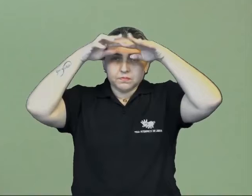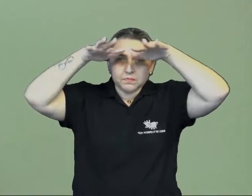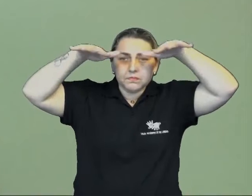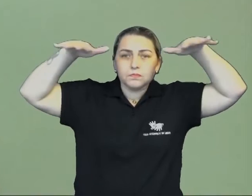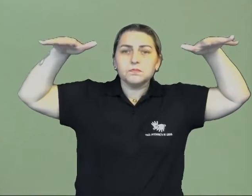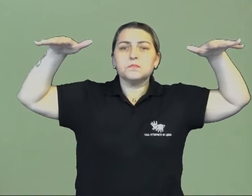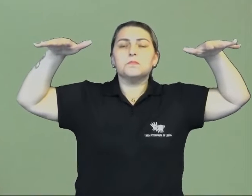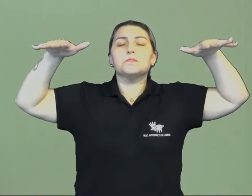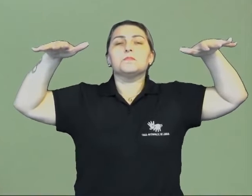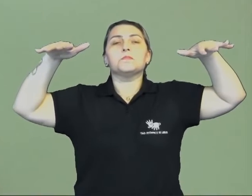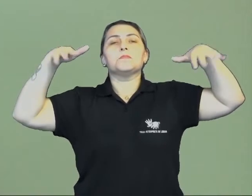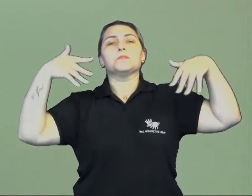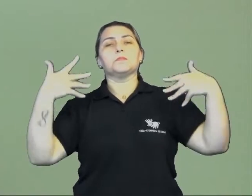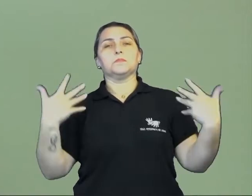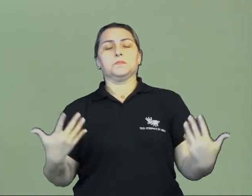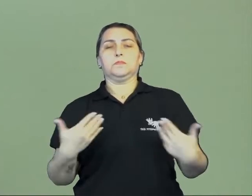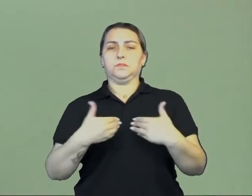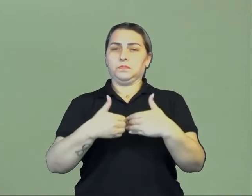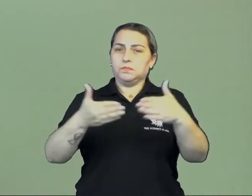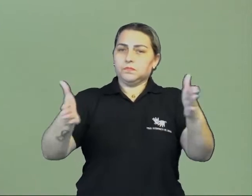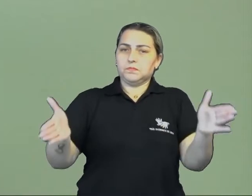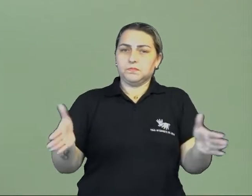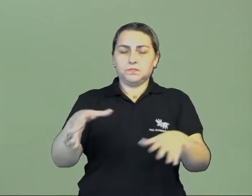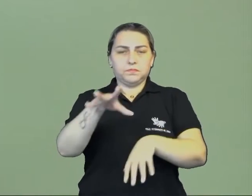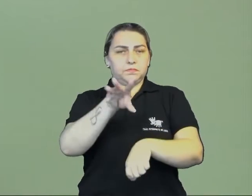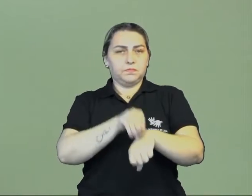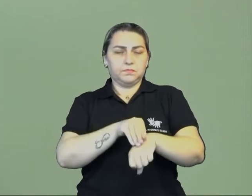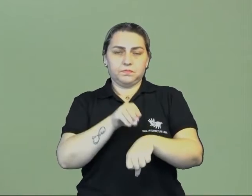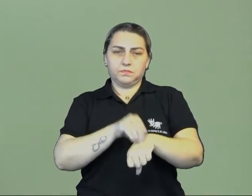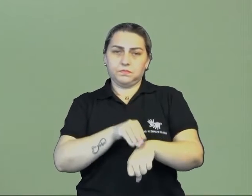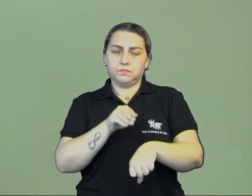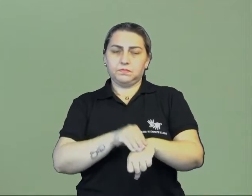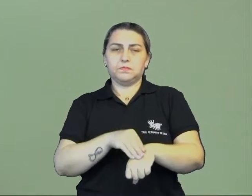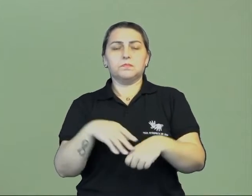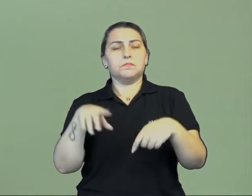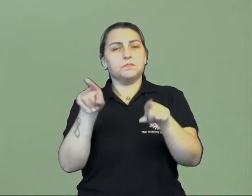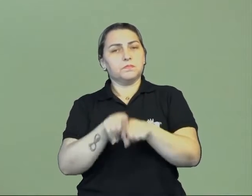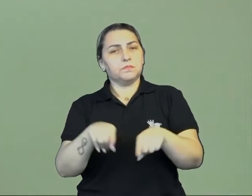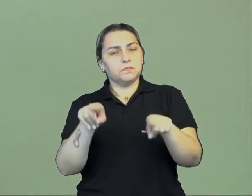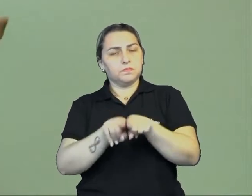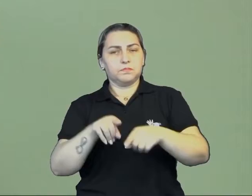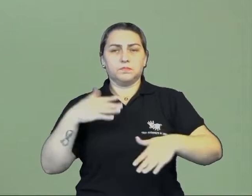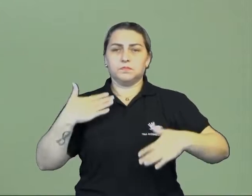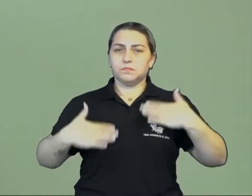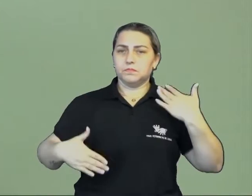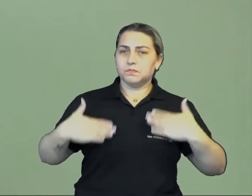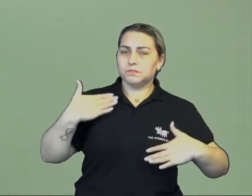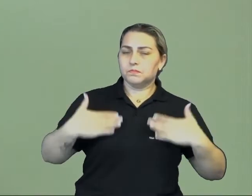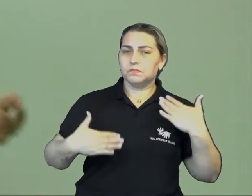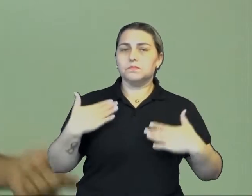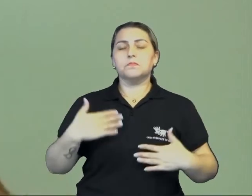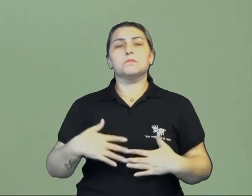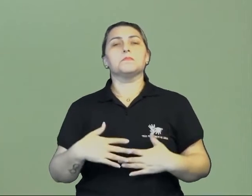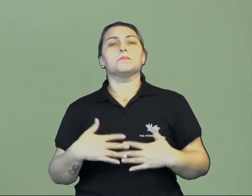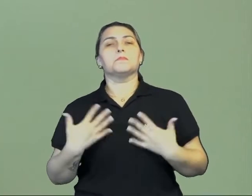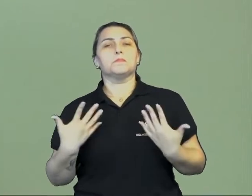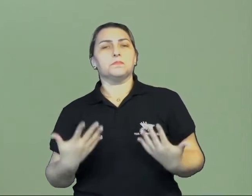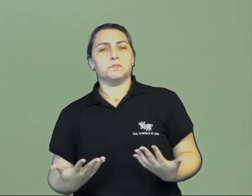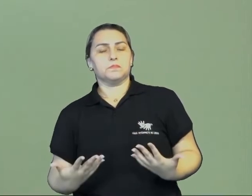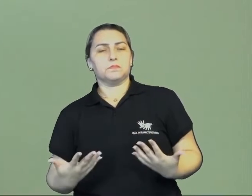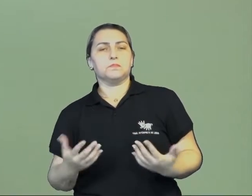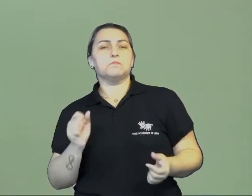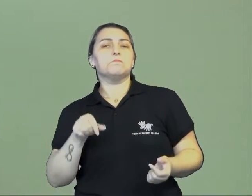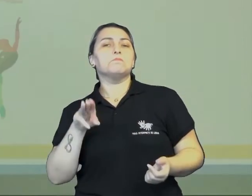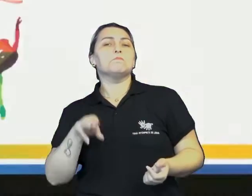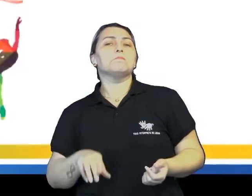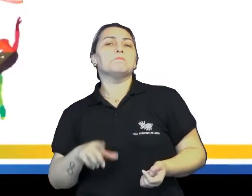gente renasce para a abertura do conhecimento e o conhecimento se aplica também ao corpo. E aí, conhecimento sobre o corpo, quem é que